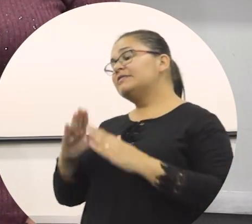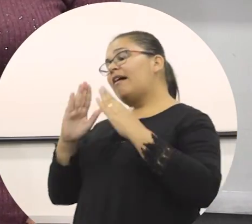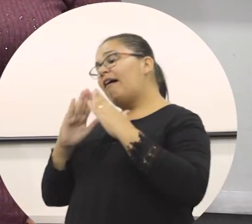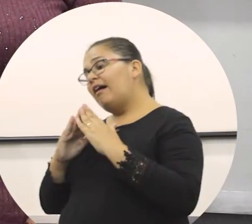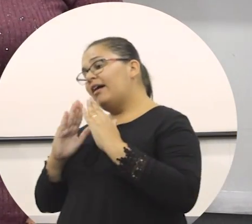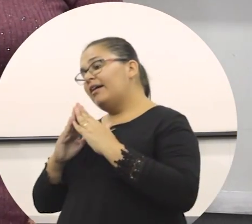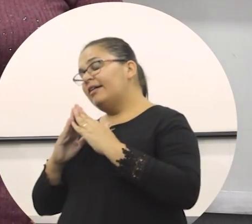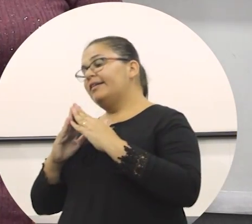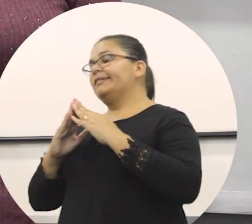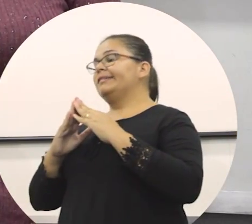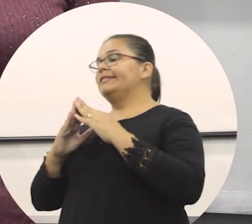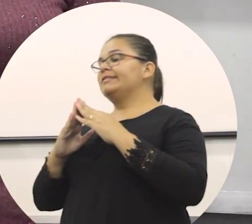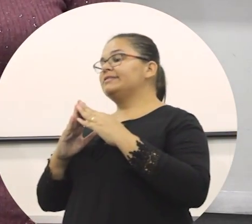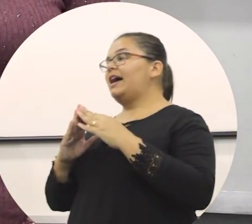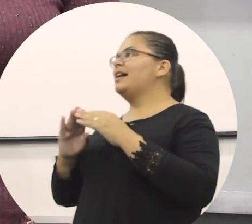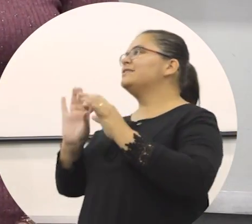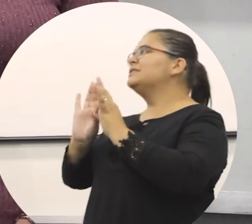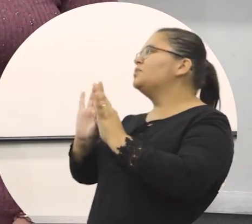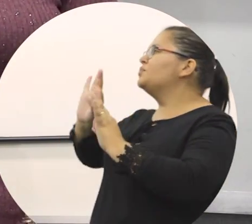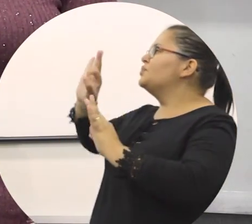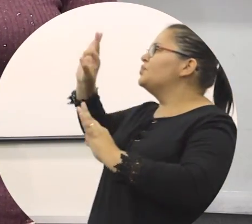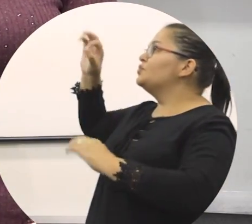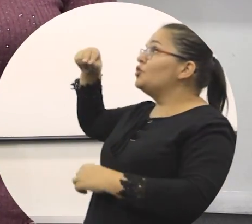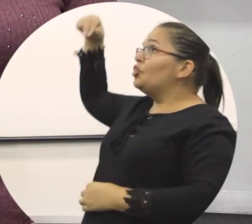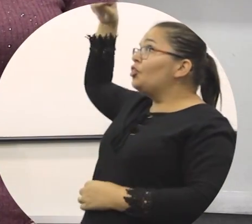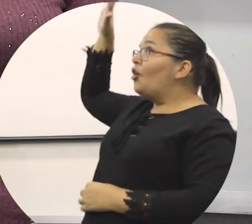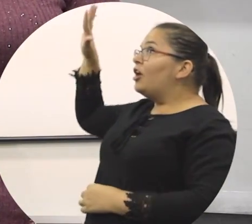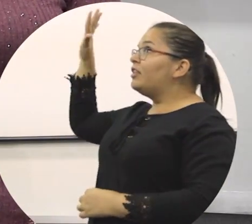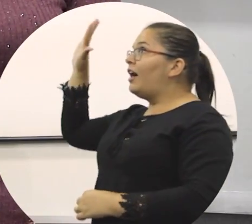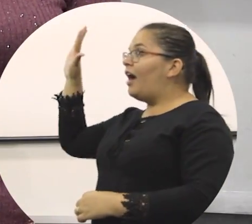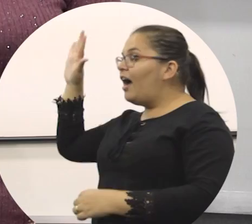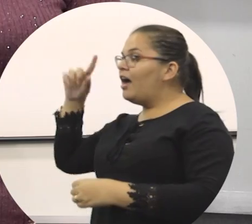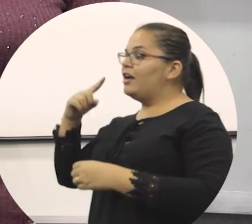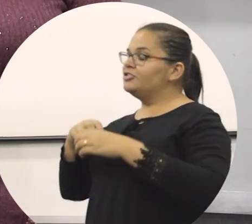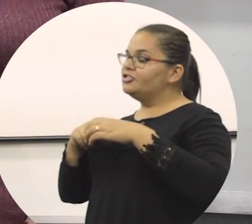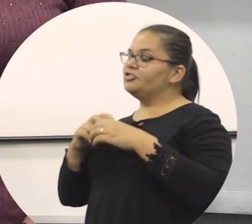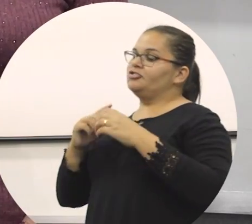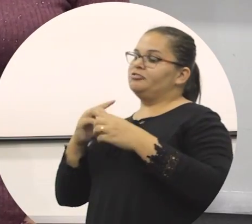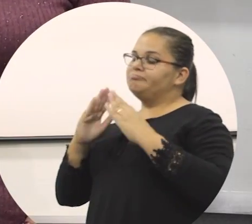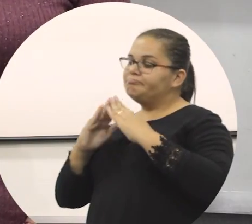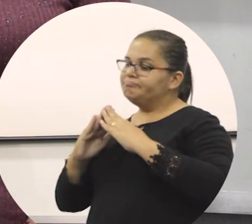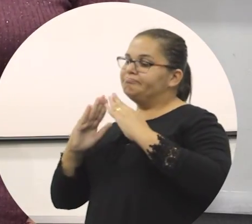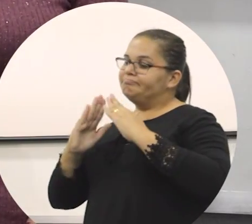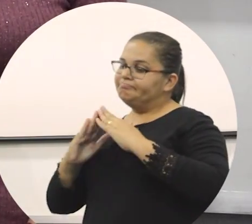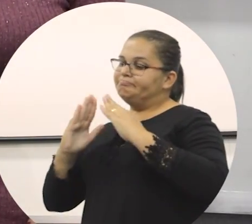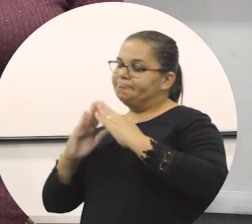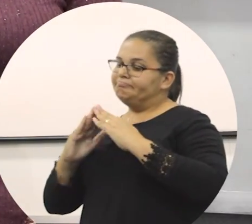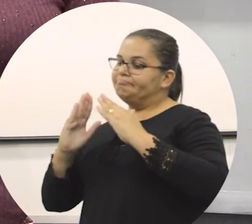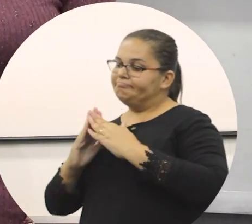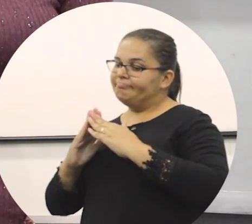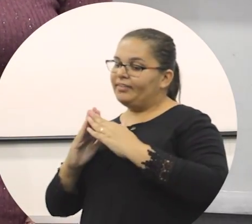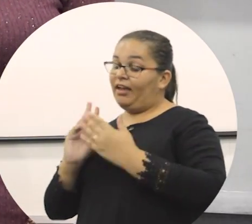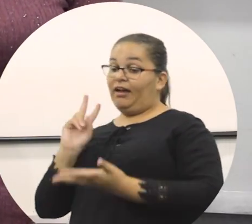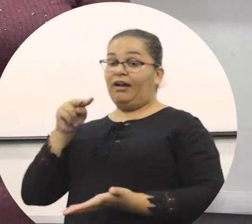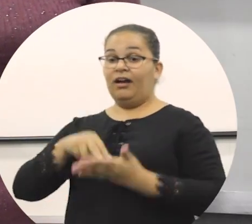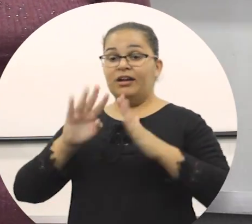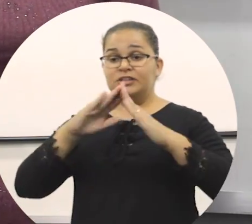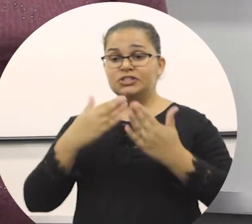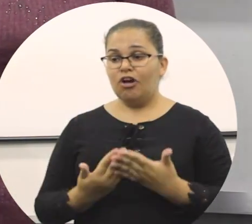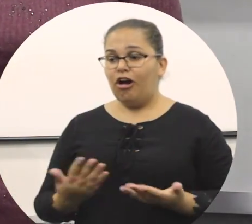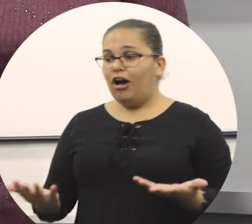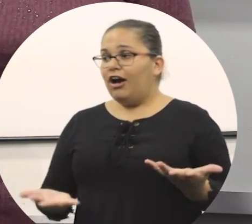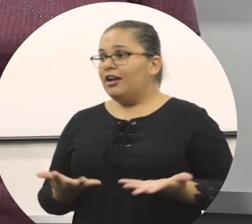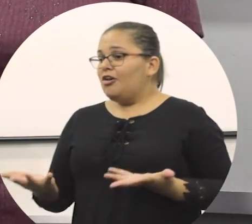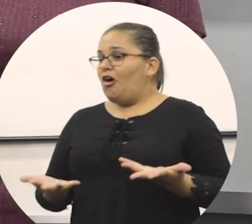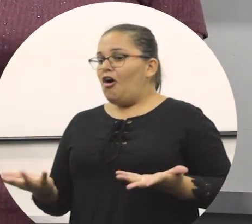casa, veio do interior do Nordeste e a gente não tem essa exposição. Às vezes nós, educadores, temos esse contato